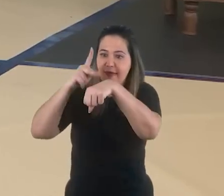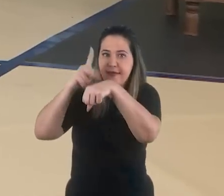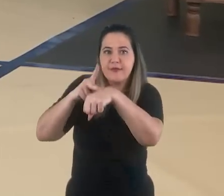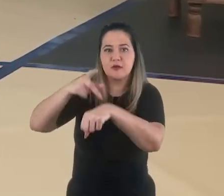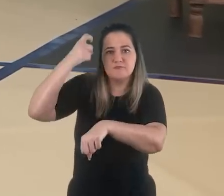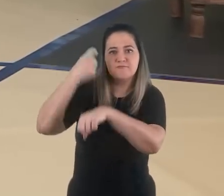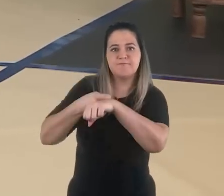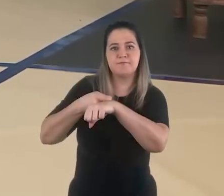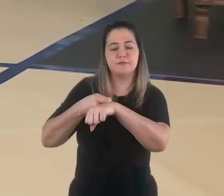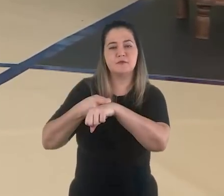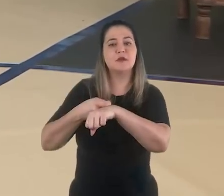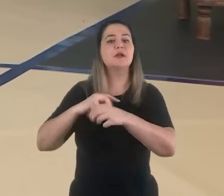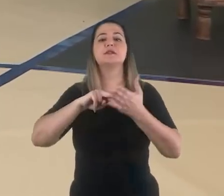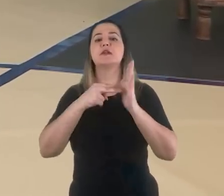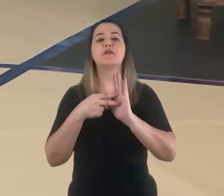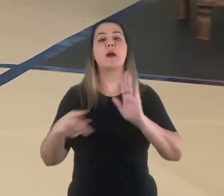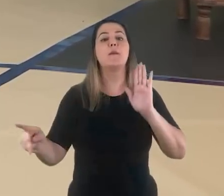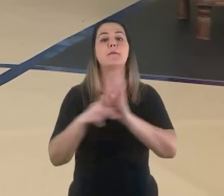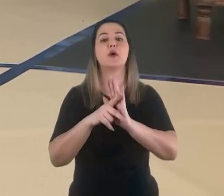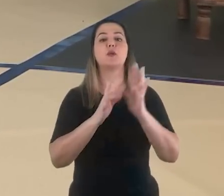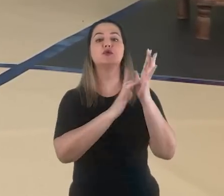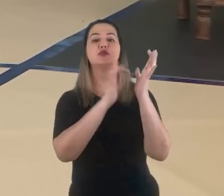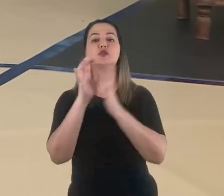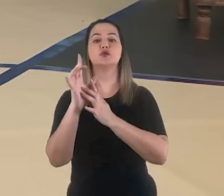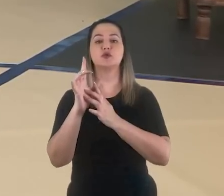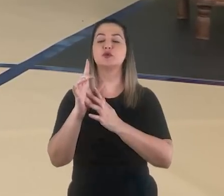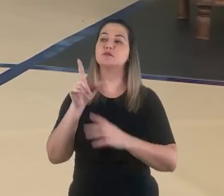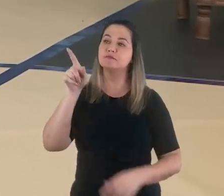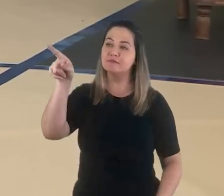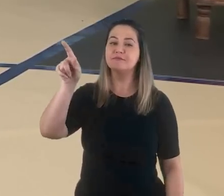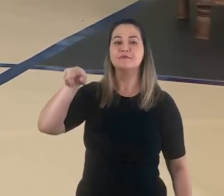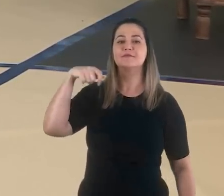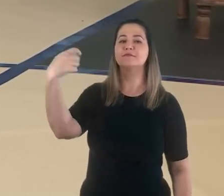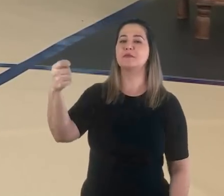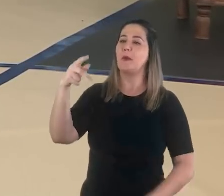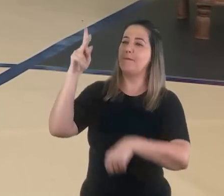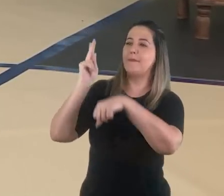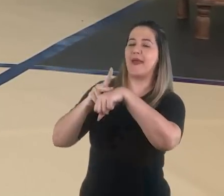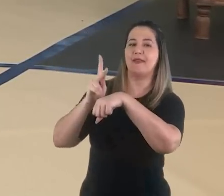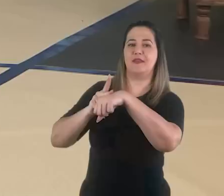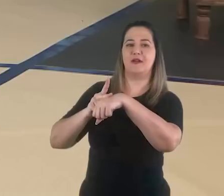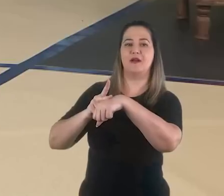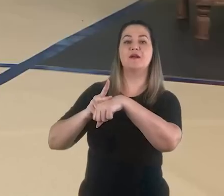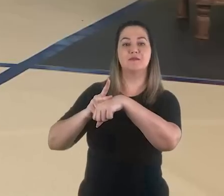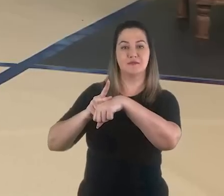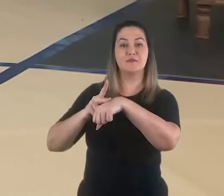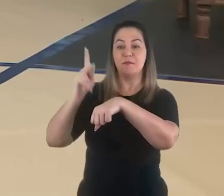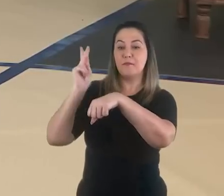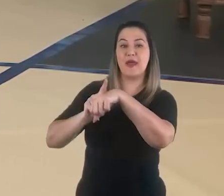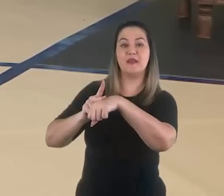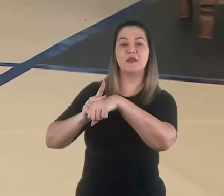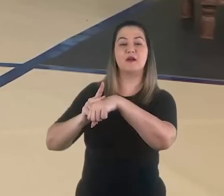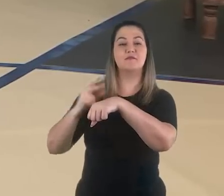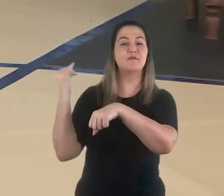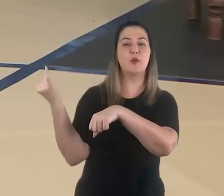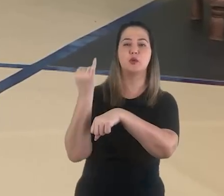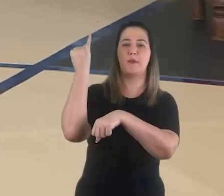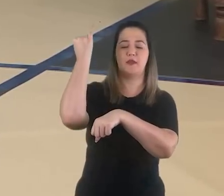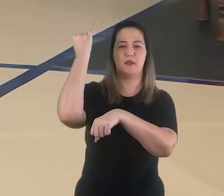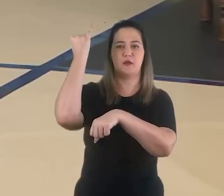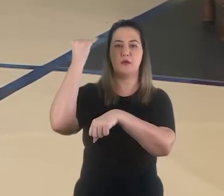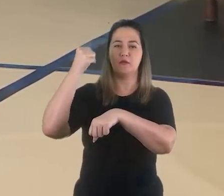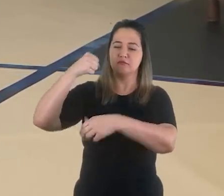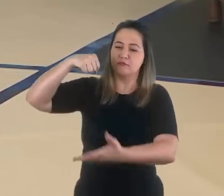é descrito na Bíblia como sendo a pedra, a rocha fundamental. Ele é aquele que representa o